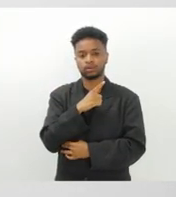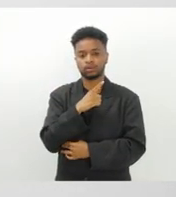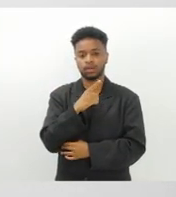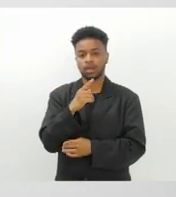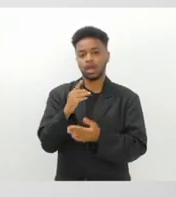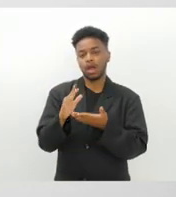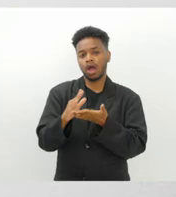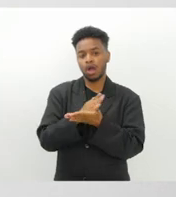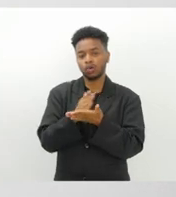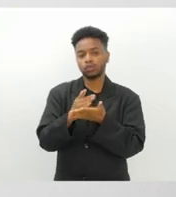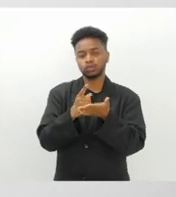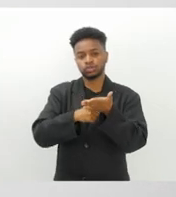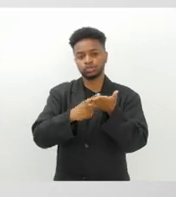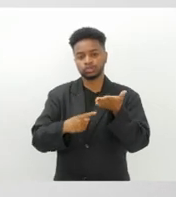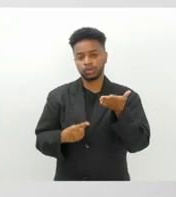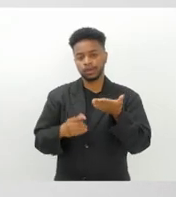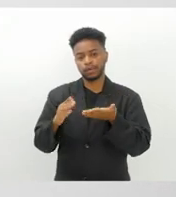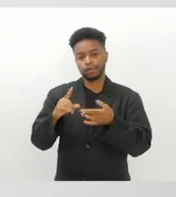algumas cartilhas, são